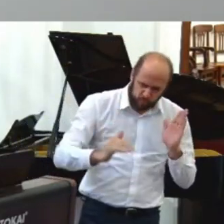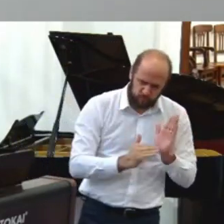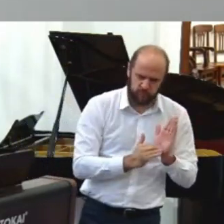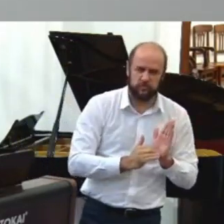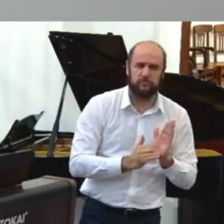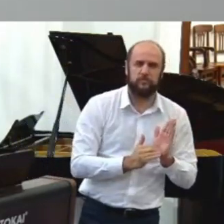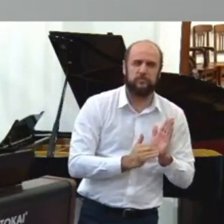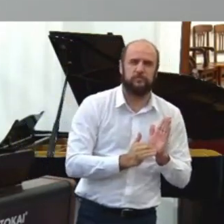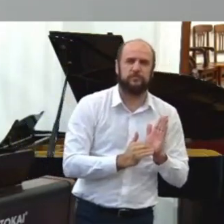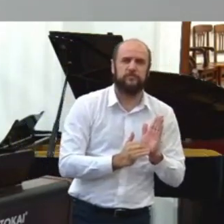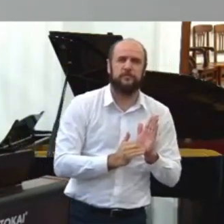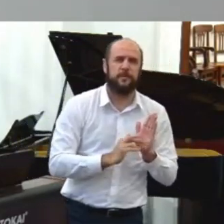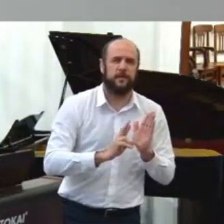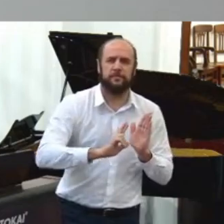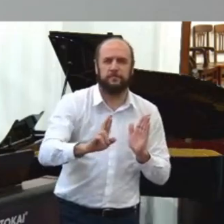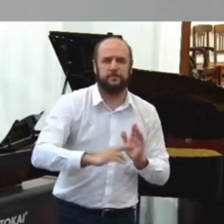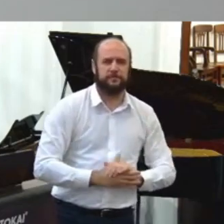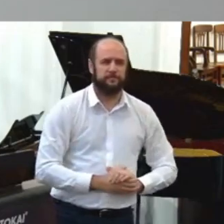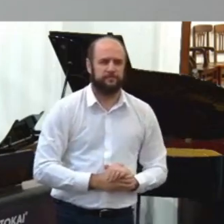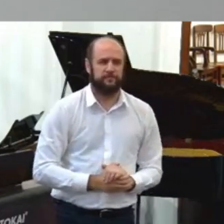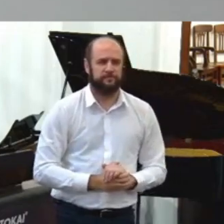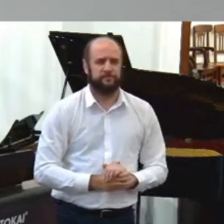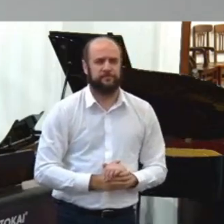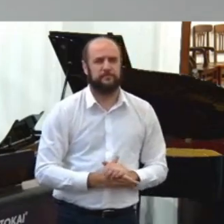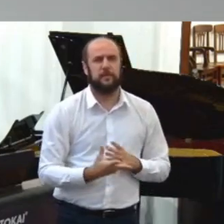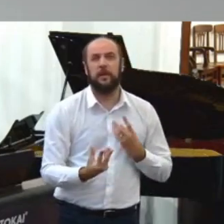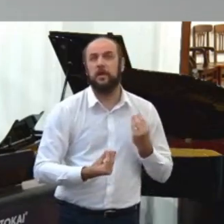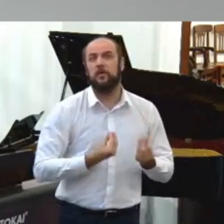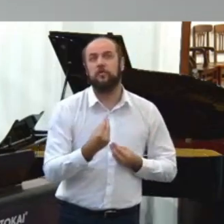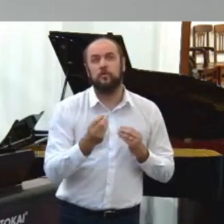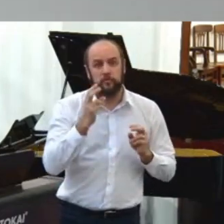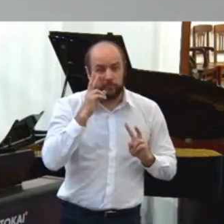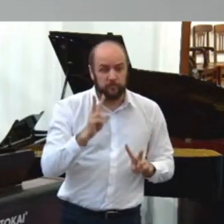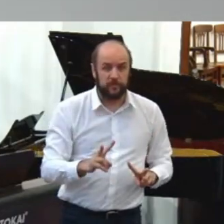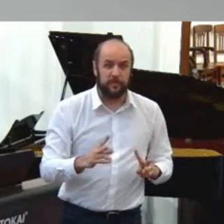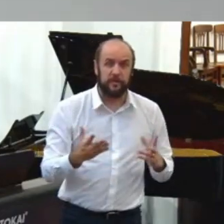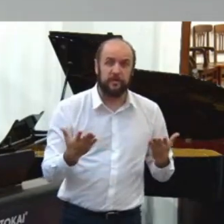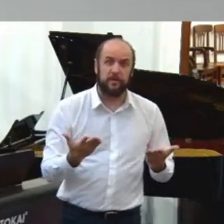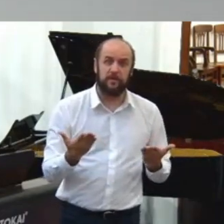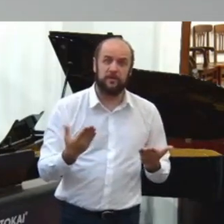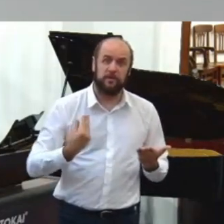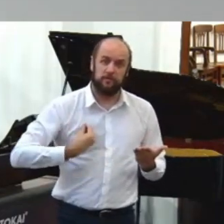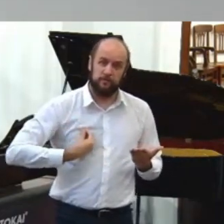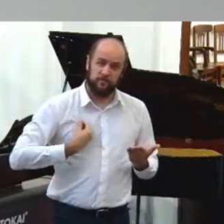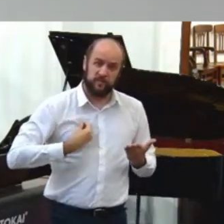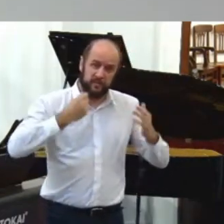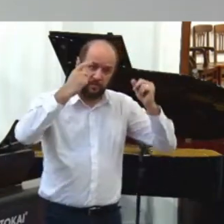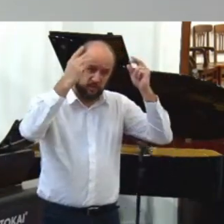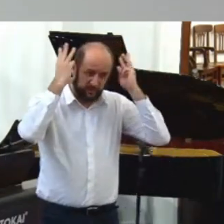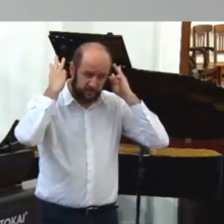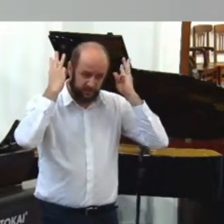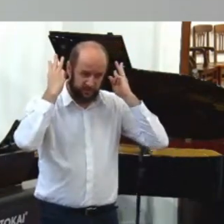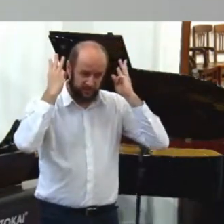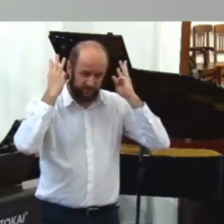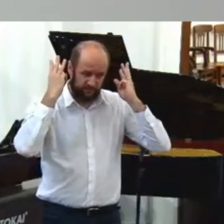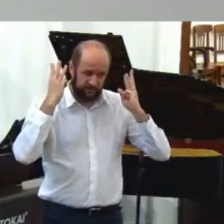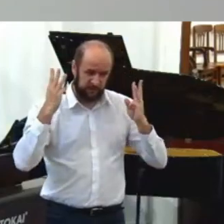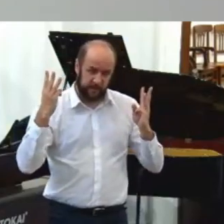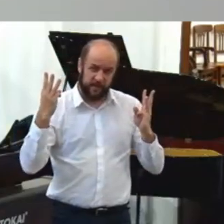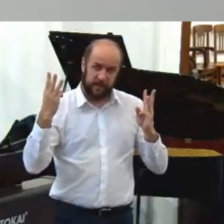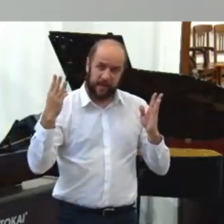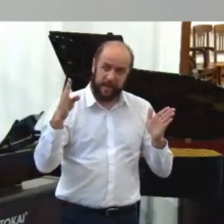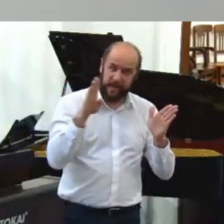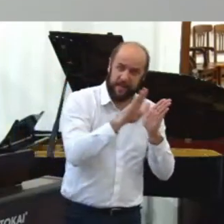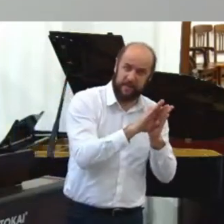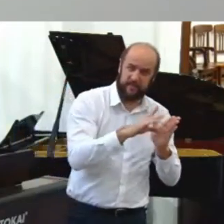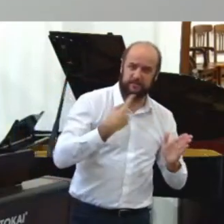análise, é a solução. Como nós vemos isso então na vida de Moisés chegar a